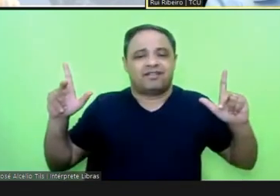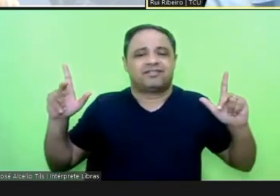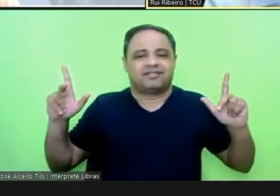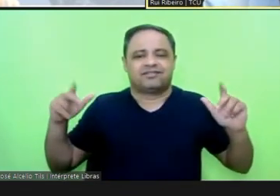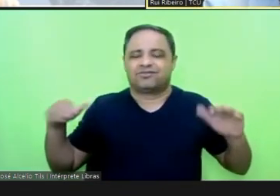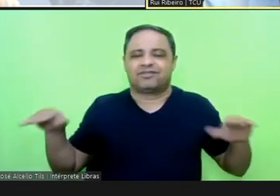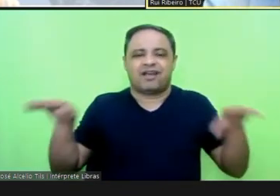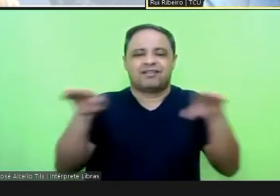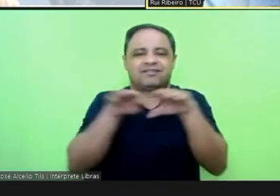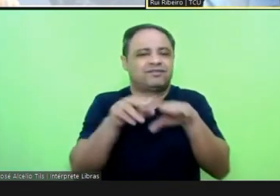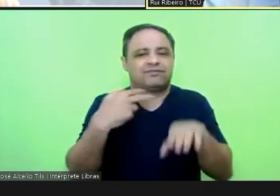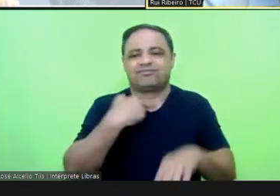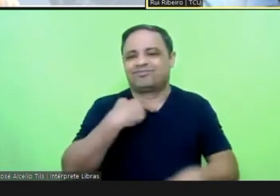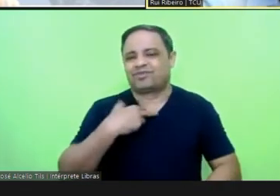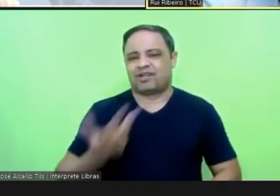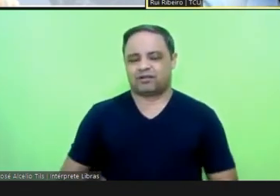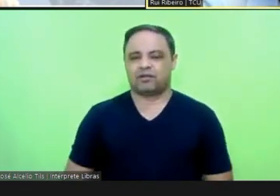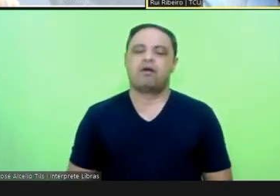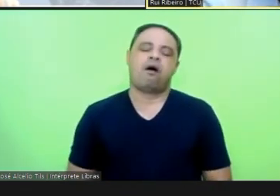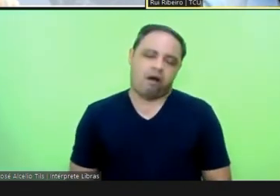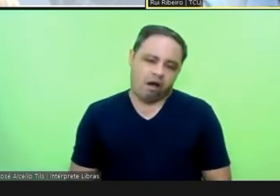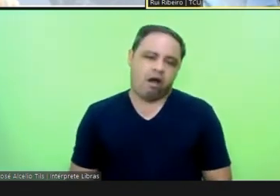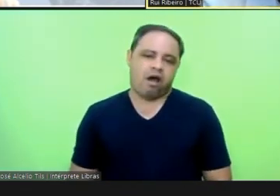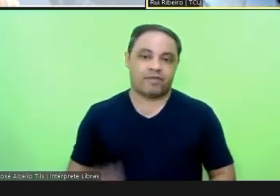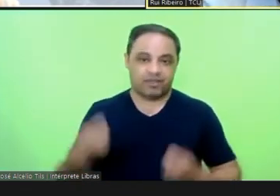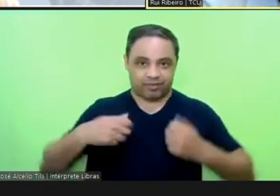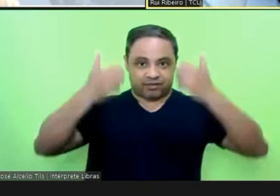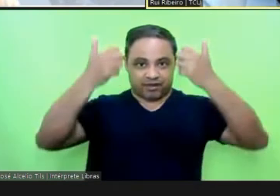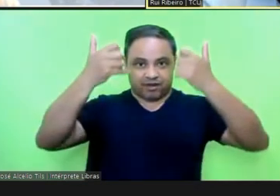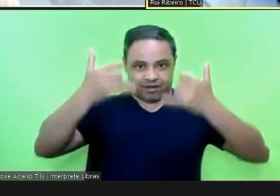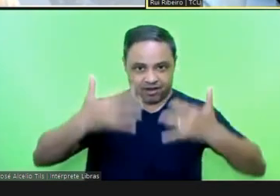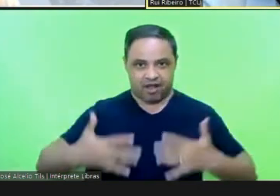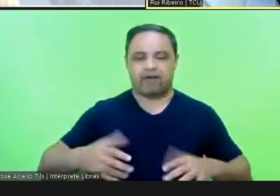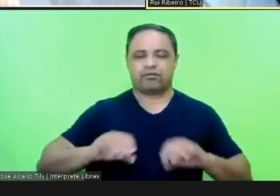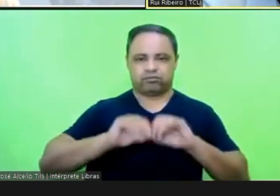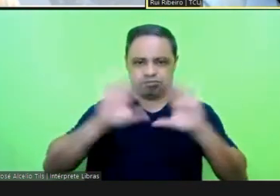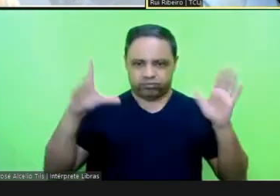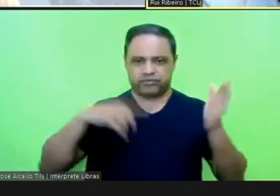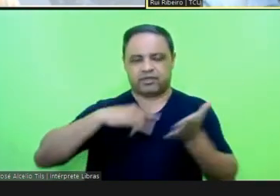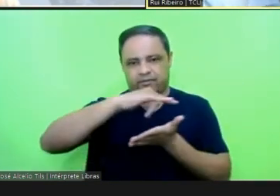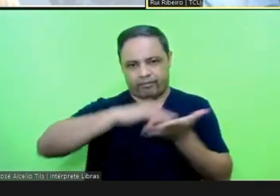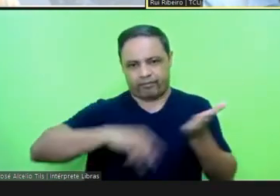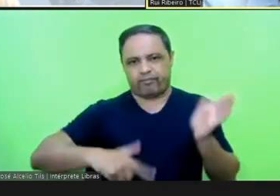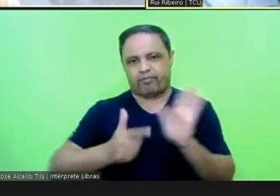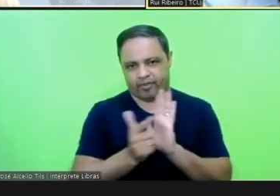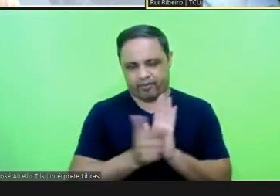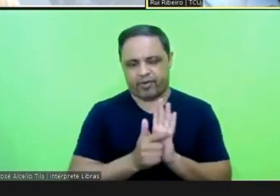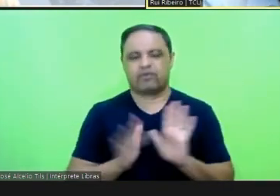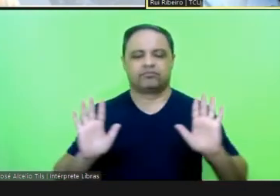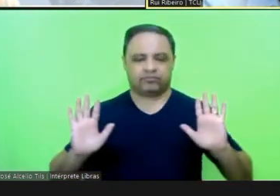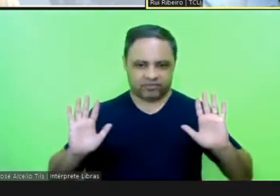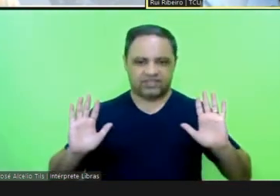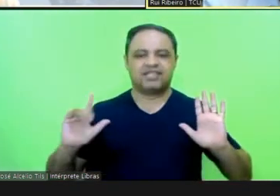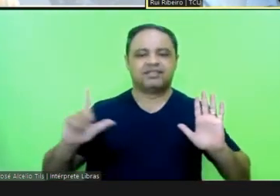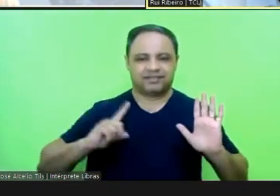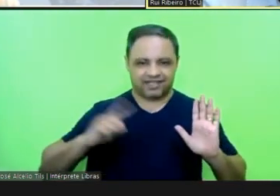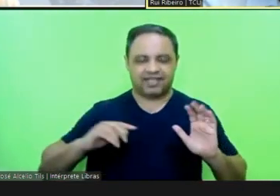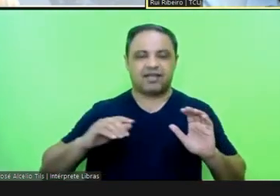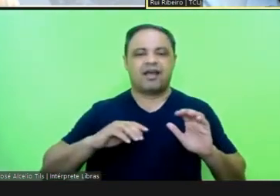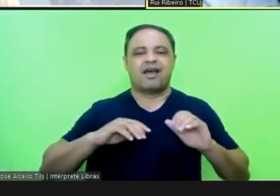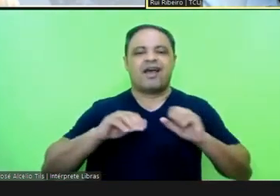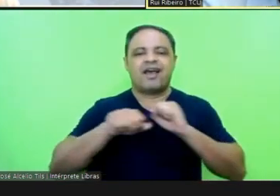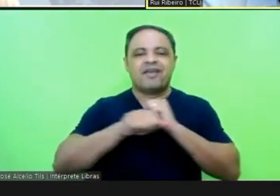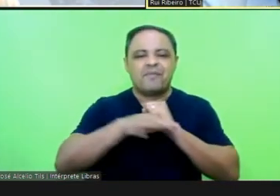nível que as outras que eu estou contratando. Mas isso tem que estar muito claro e tem que ser dado transparência o tempo todo. A questão da imprensa participar,